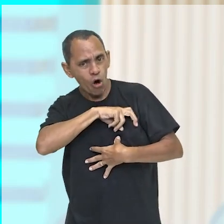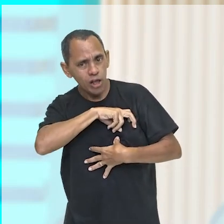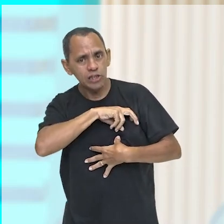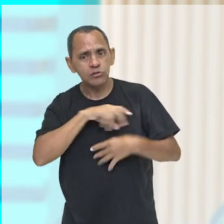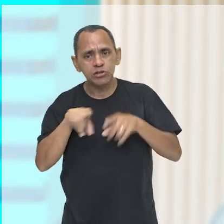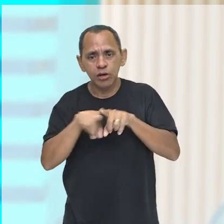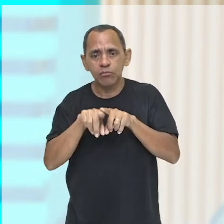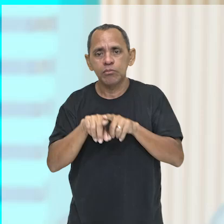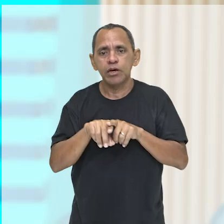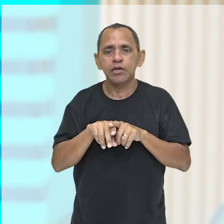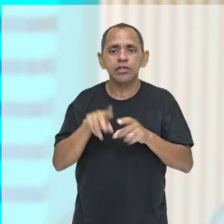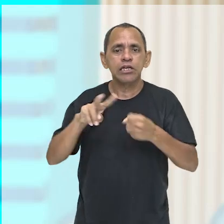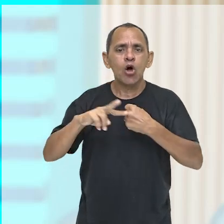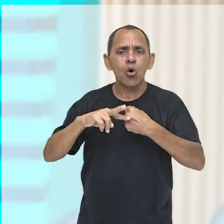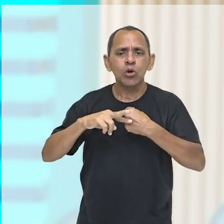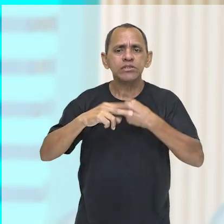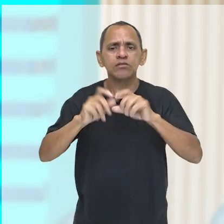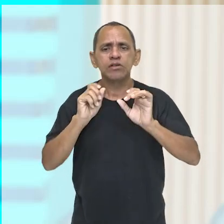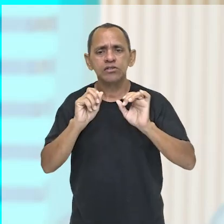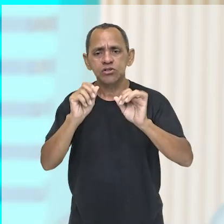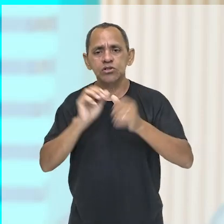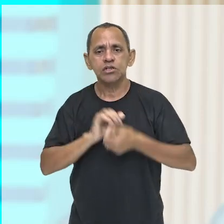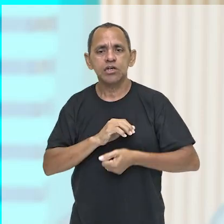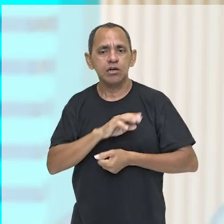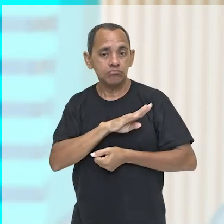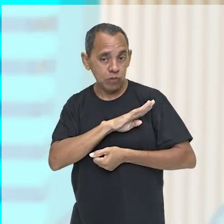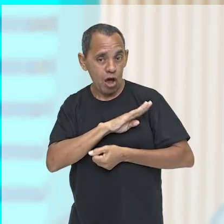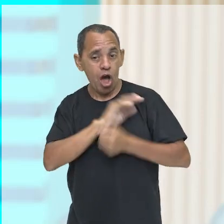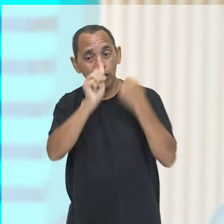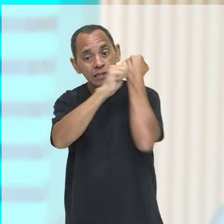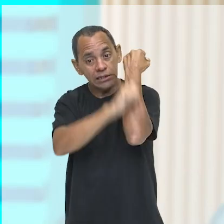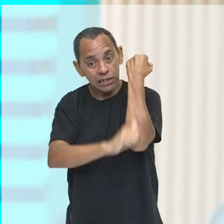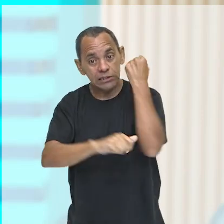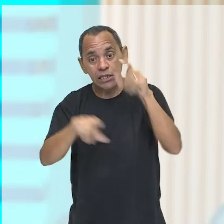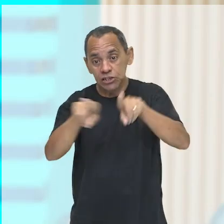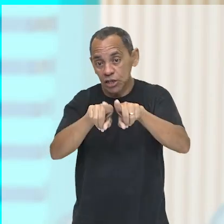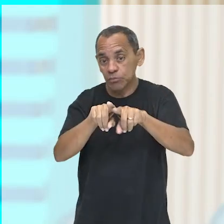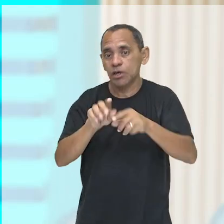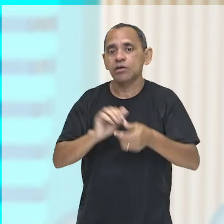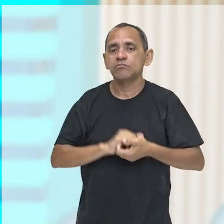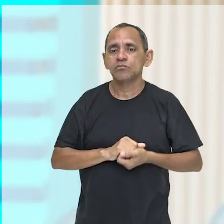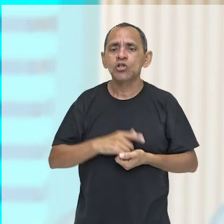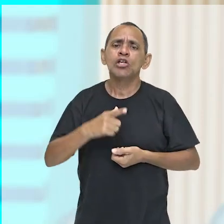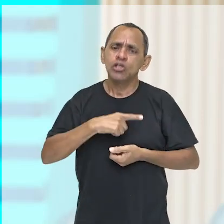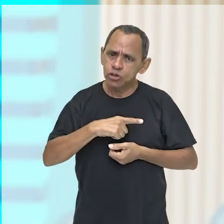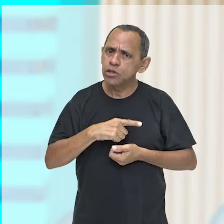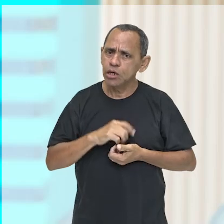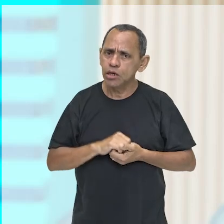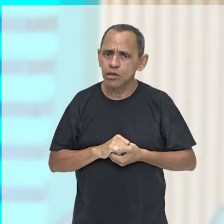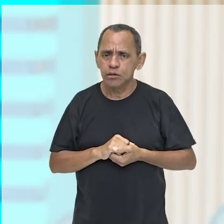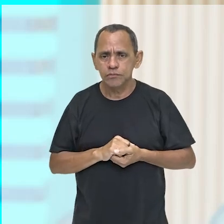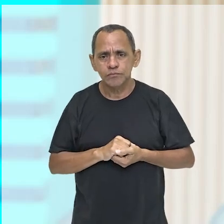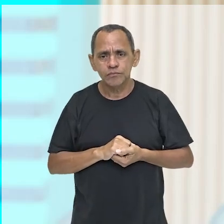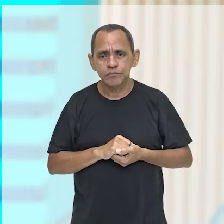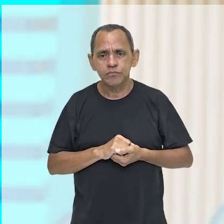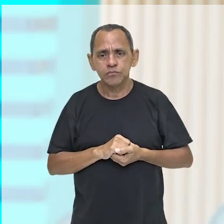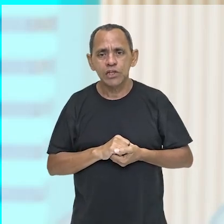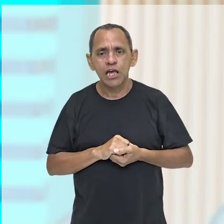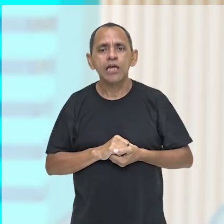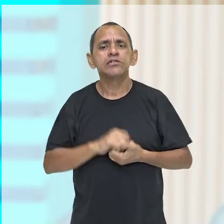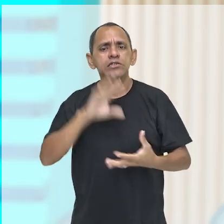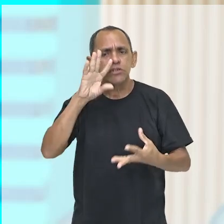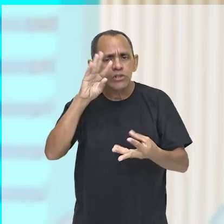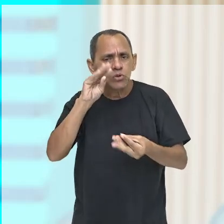a extensão, né, da parede das artérias. E ela tem essa propriedade, é a característica dela mesmo